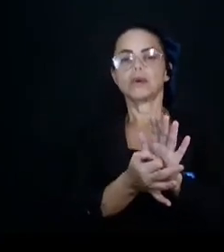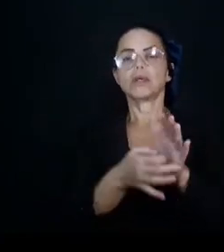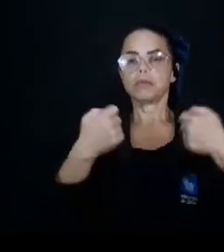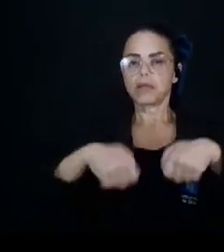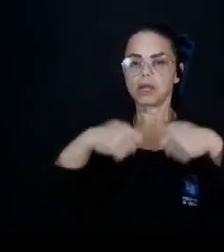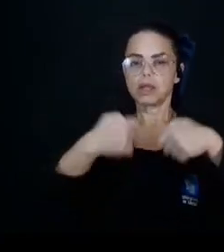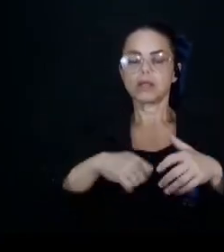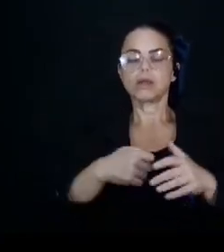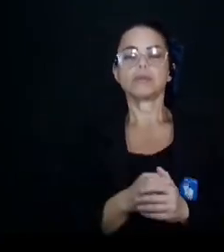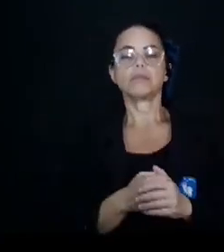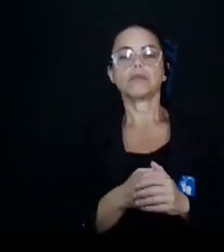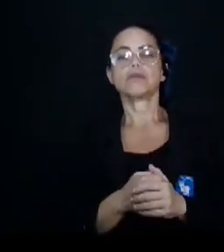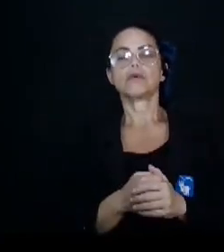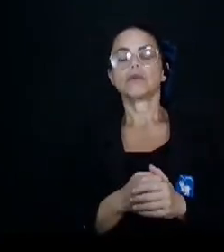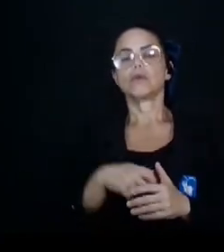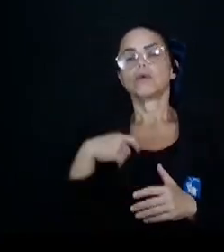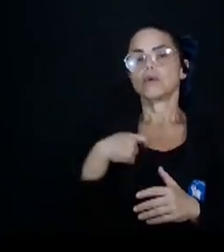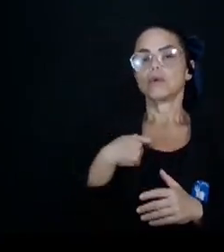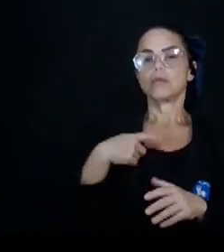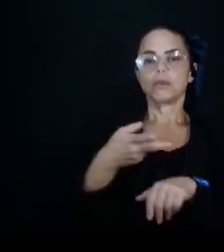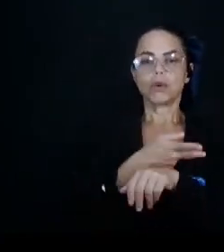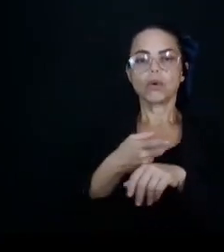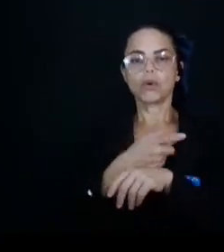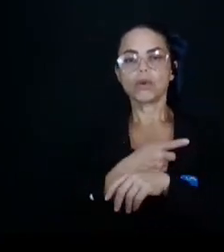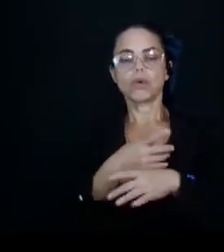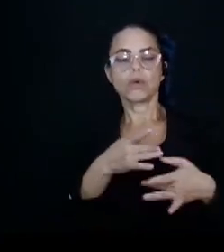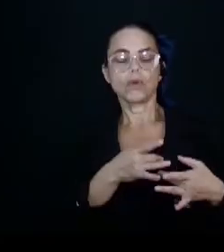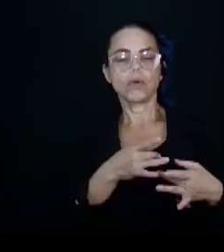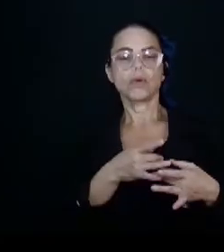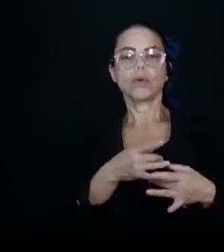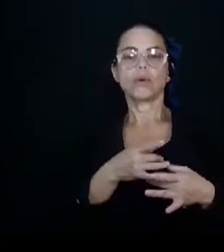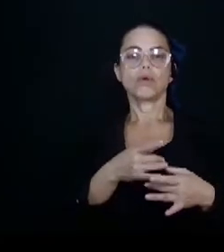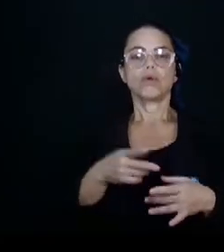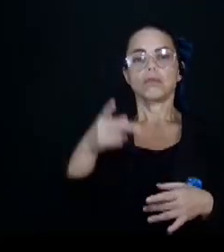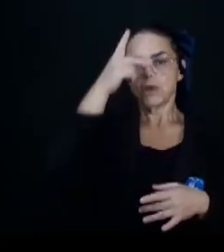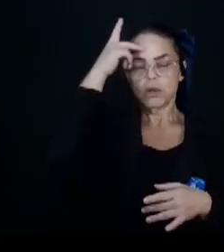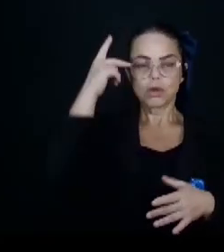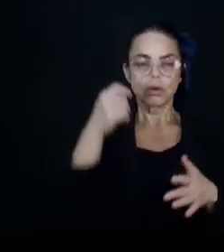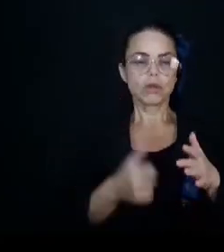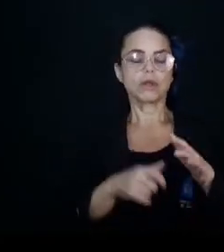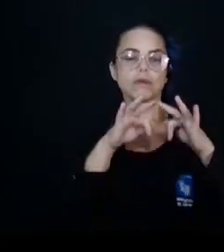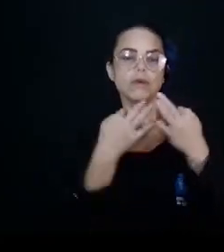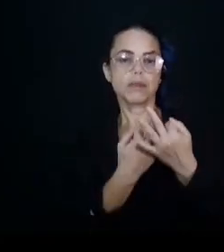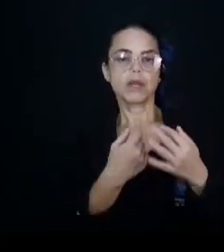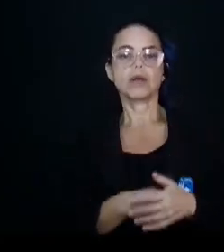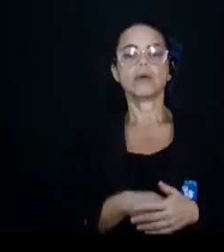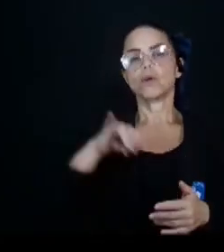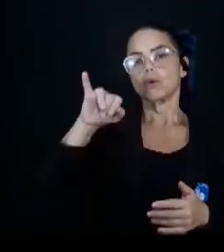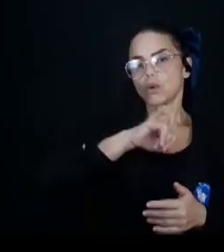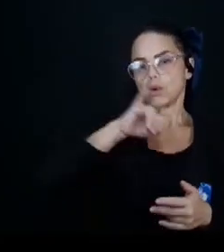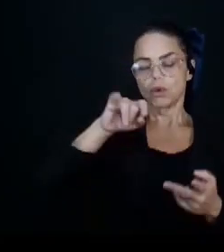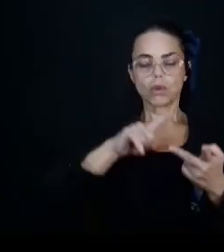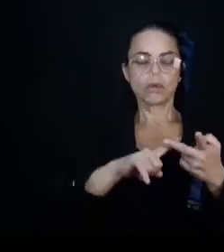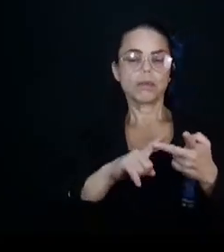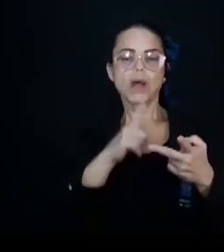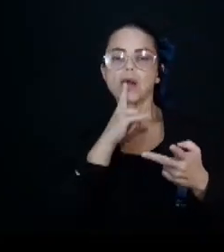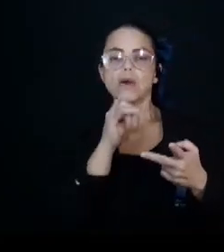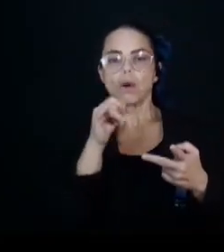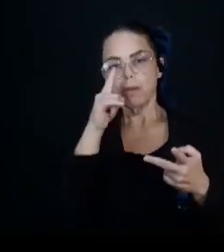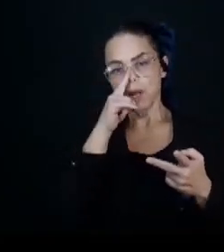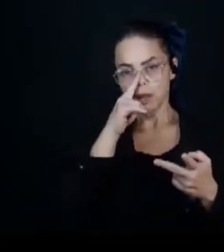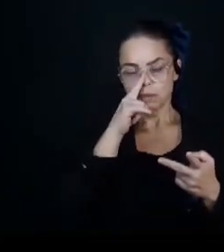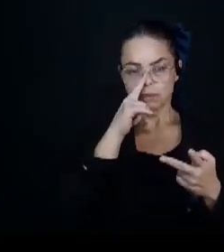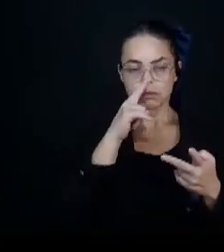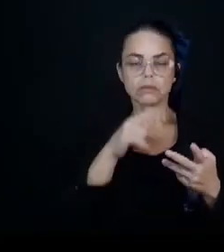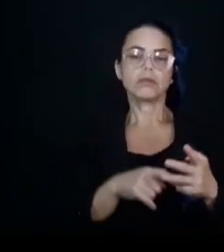procura doador nos parentes de primeiro grau. Então, irmãos, pai e mãe, tá bom?